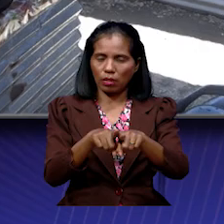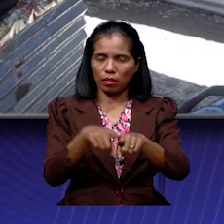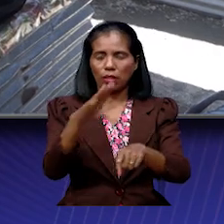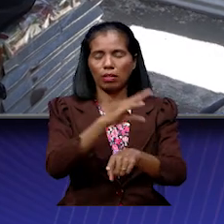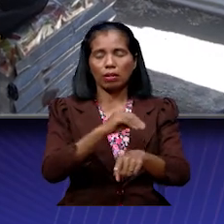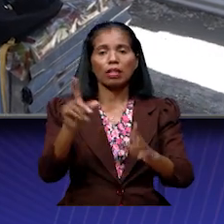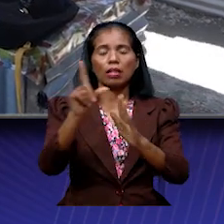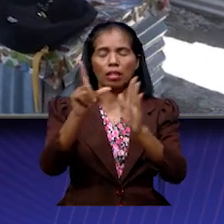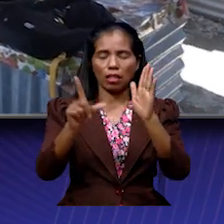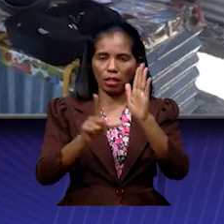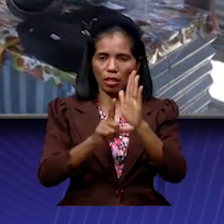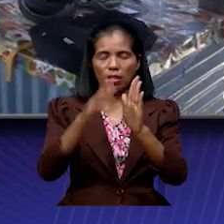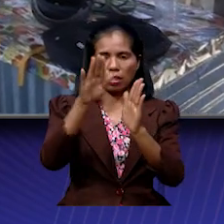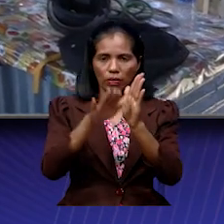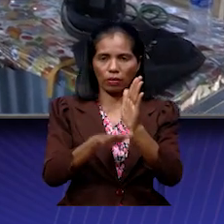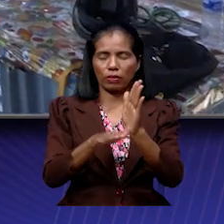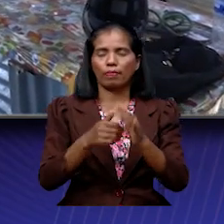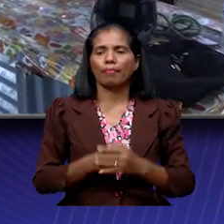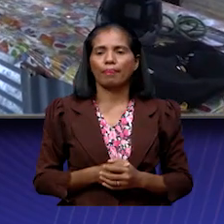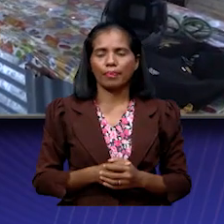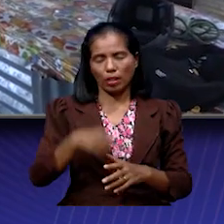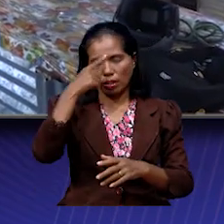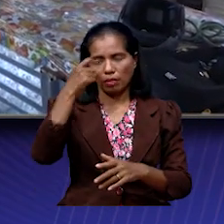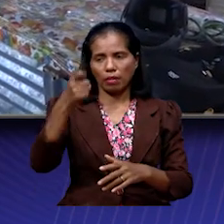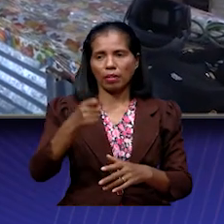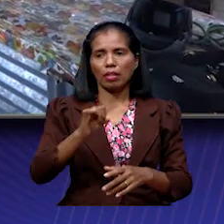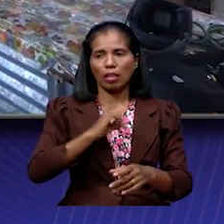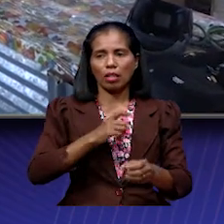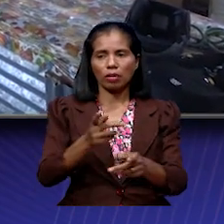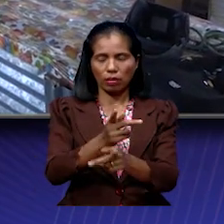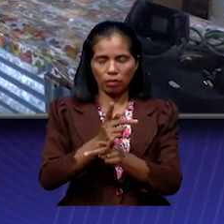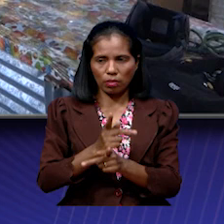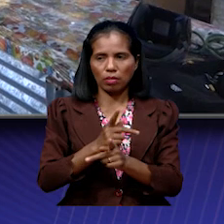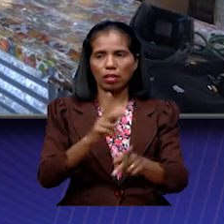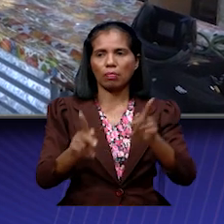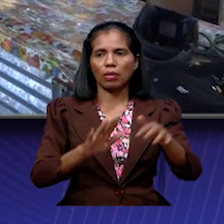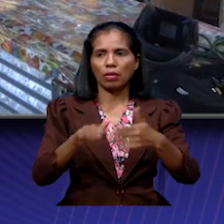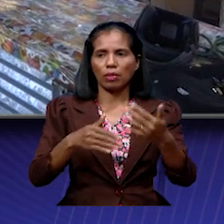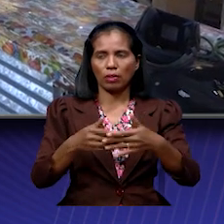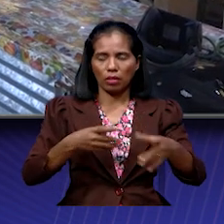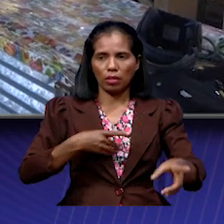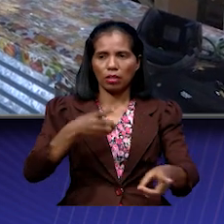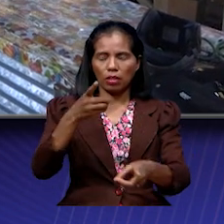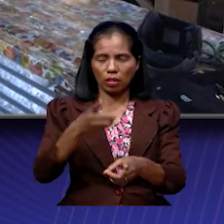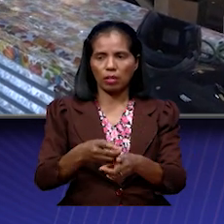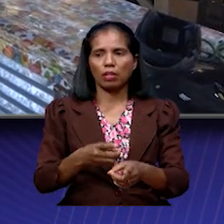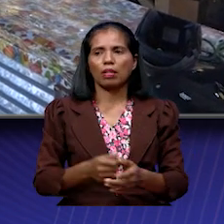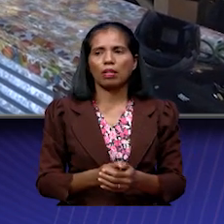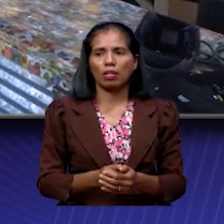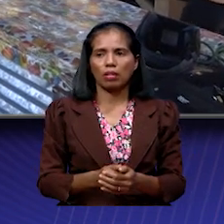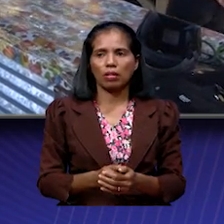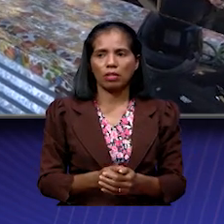lei no oim, e também é duni, how se protege cidadão ser ne direito se mai